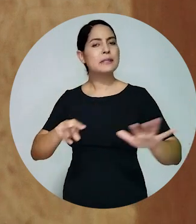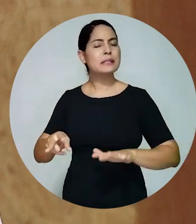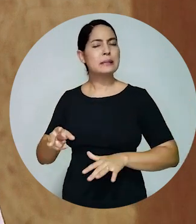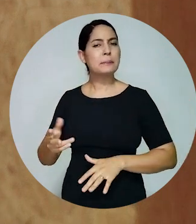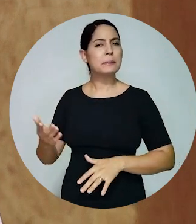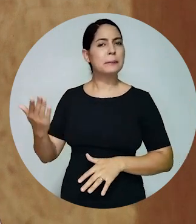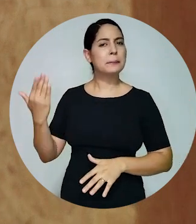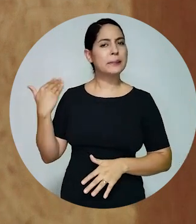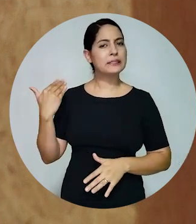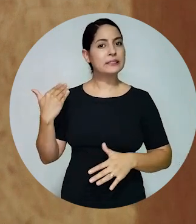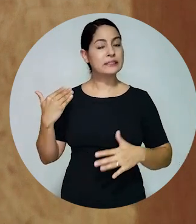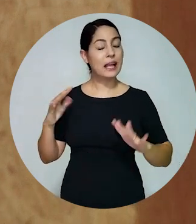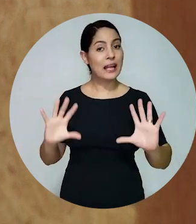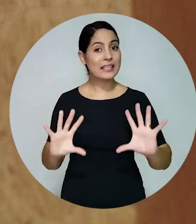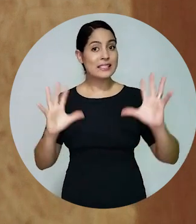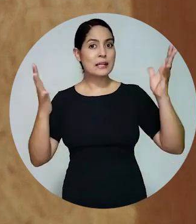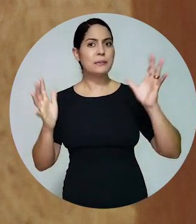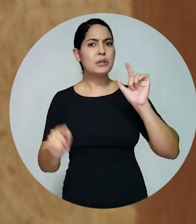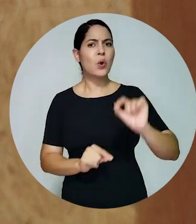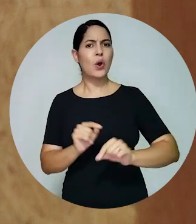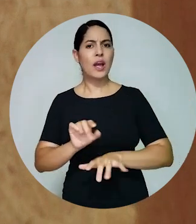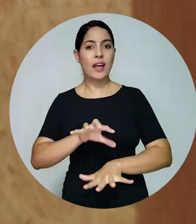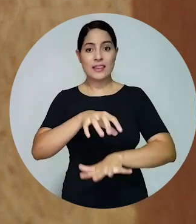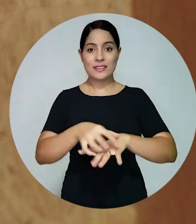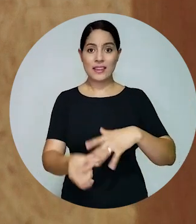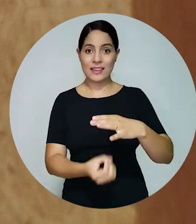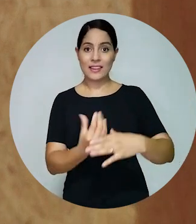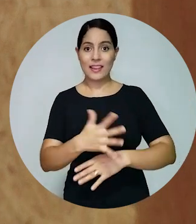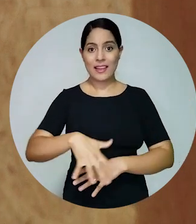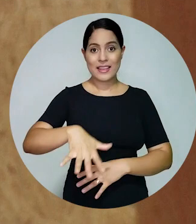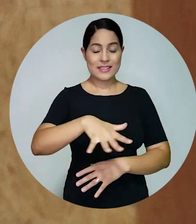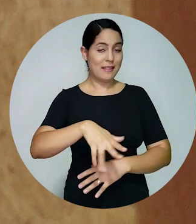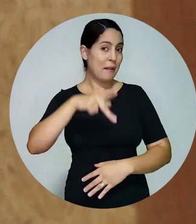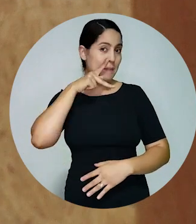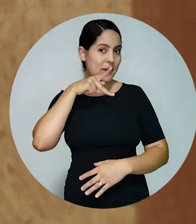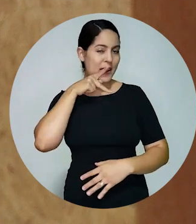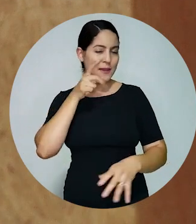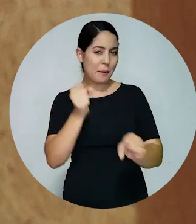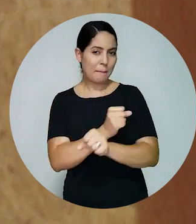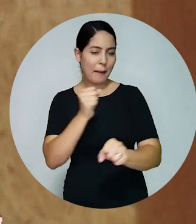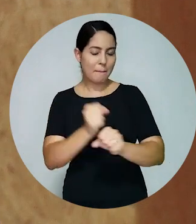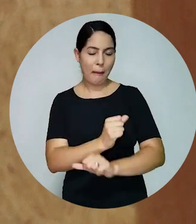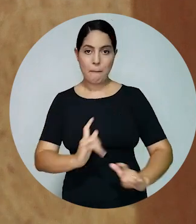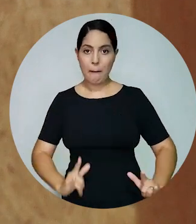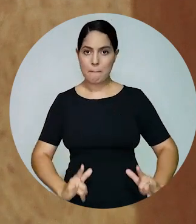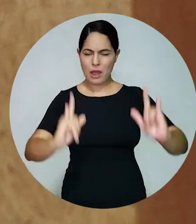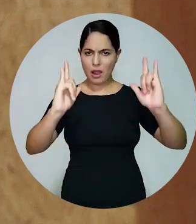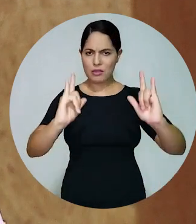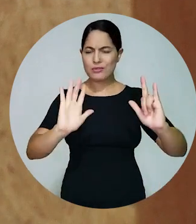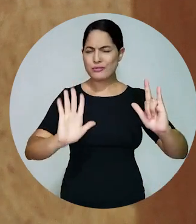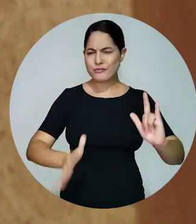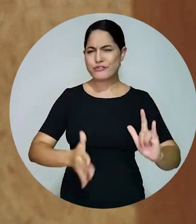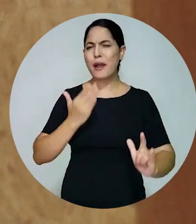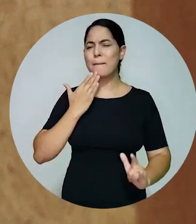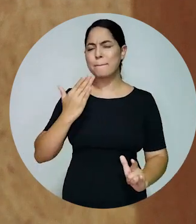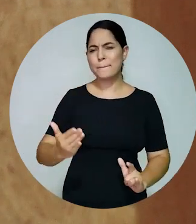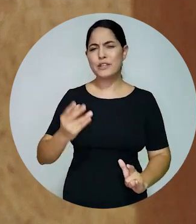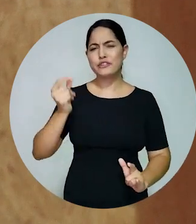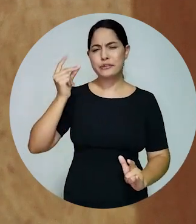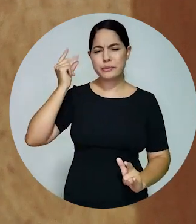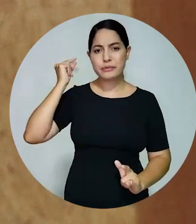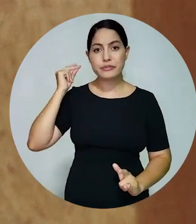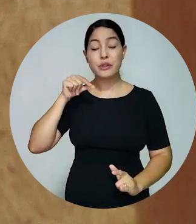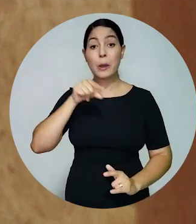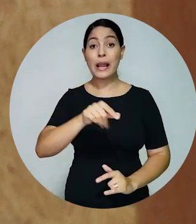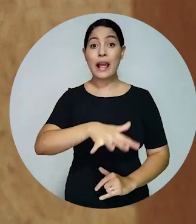semana a liberação de recursos para a construção da nova sede da OAB paraibana. O novo prédio era uma demanda antiga da entidade, que